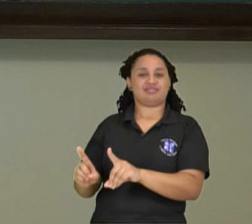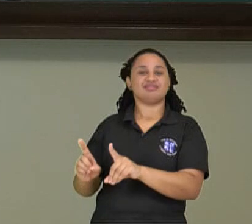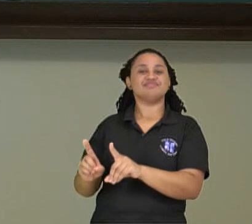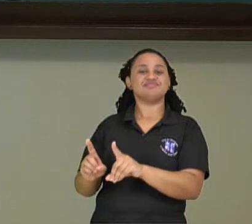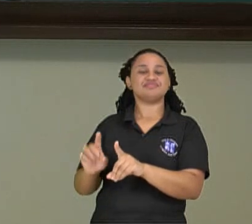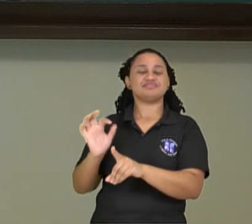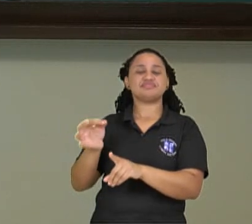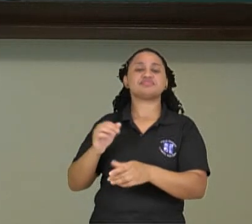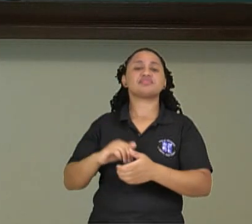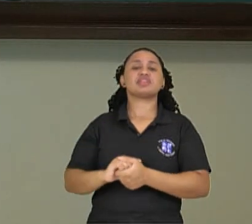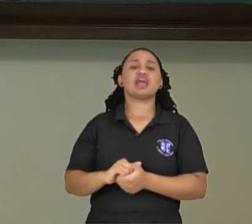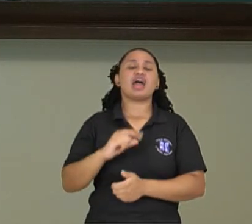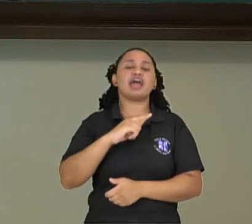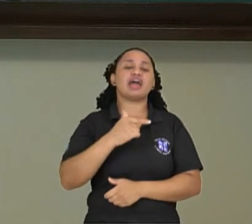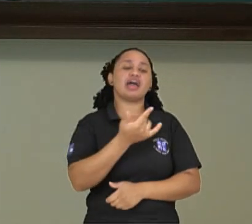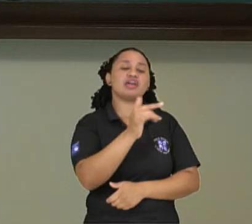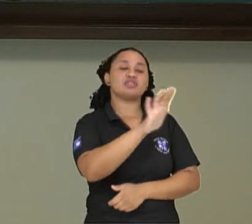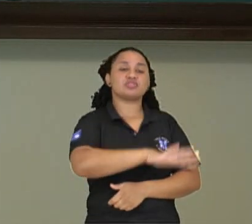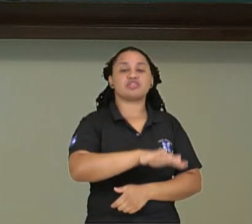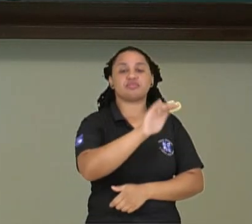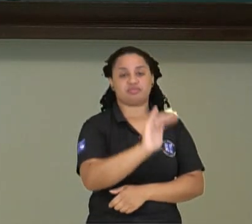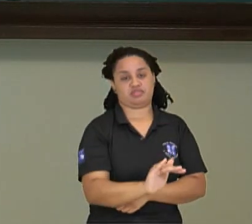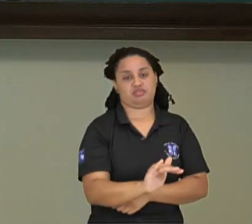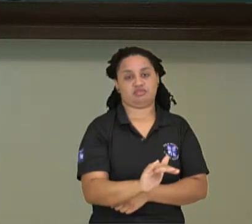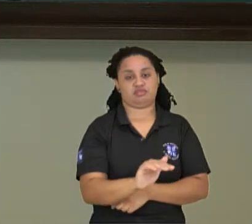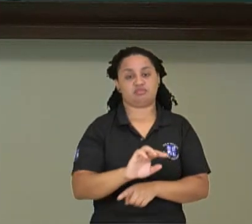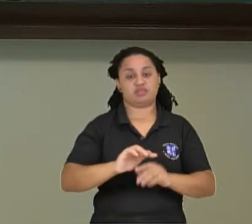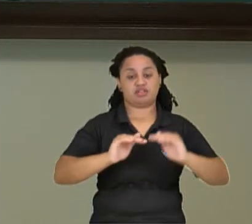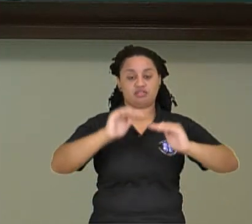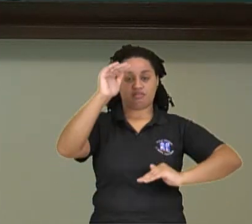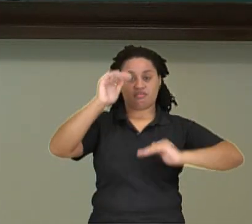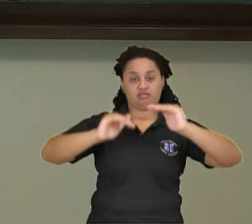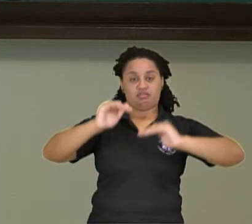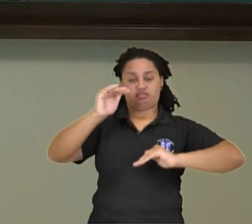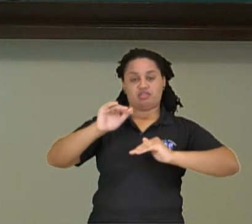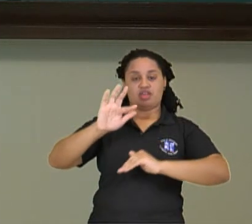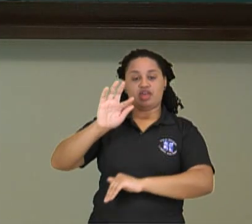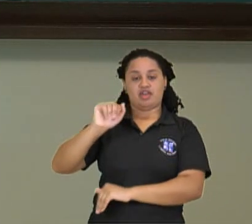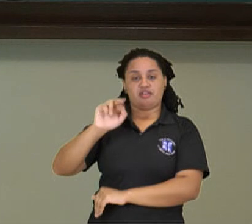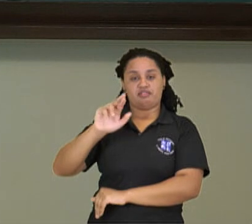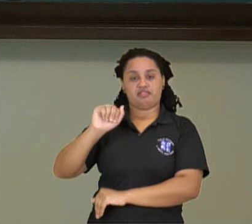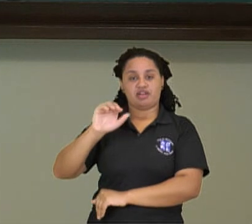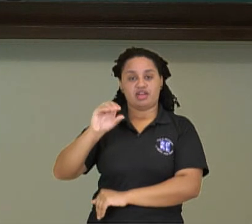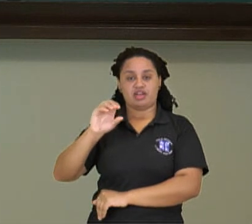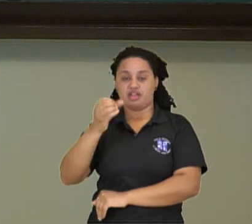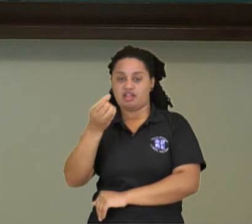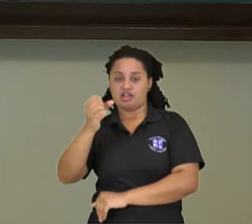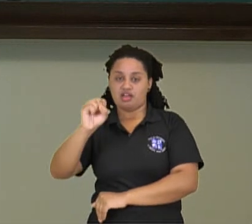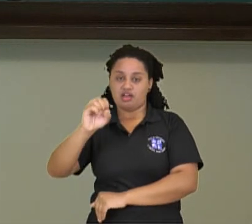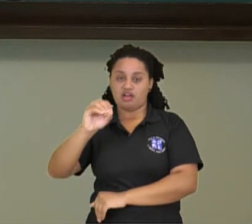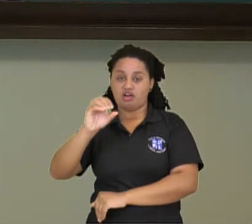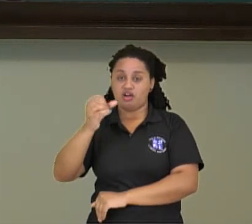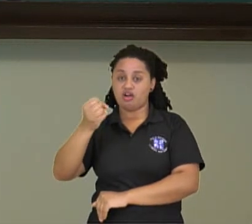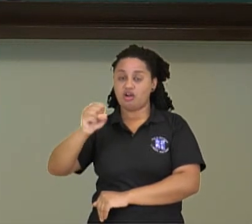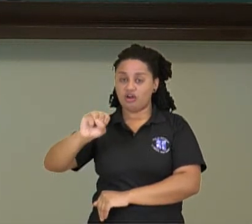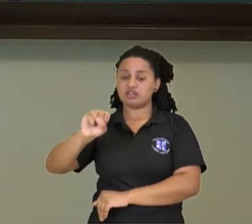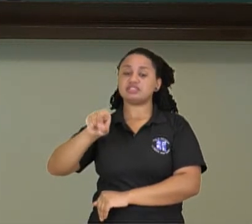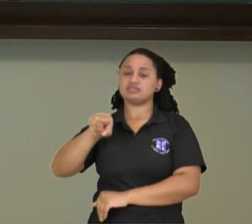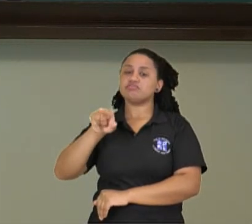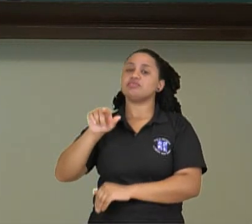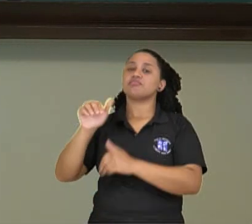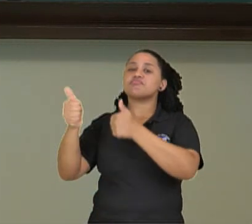que eram revestidas de pinturas e relevos. O sagrado era cultivado fazendo parte da relação